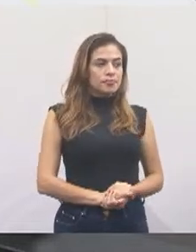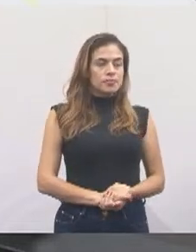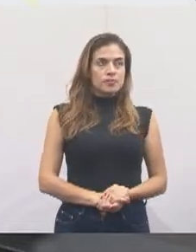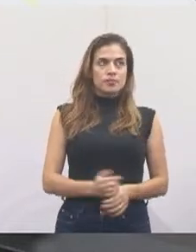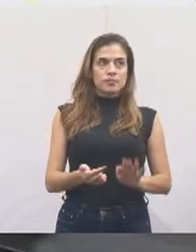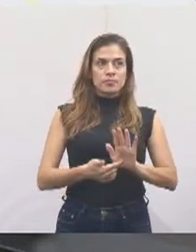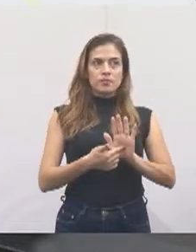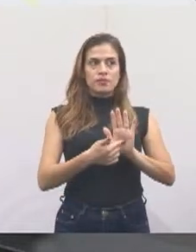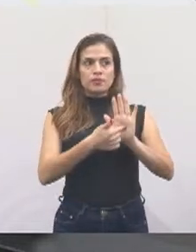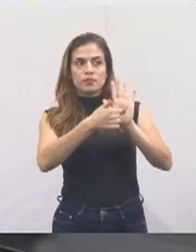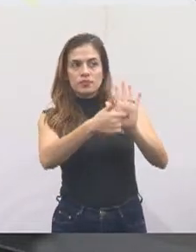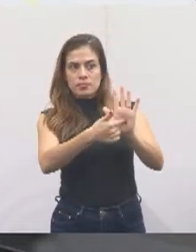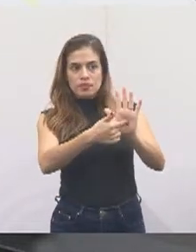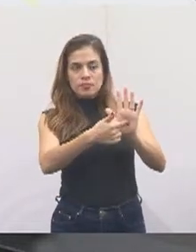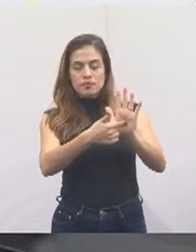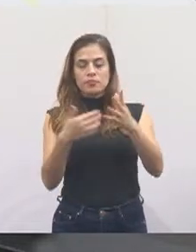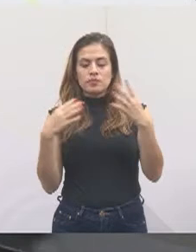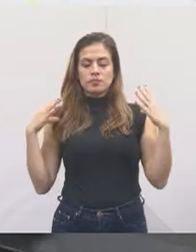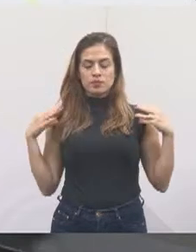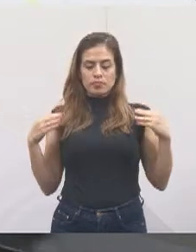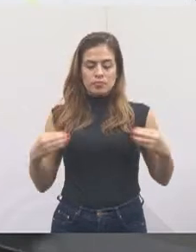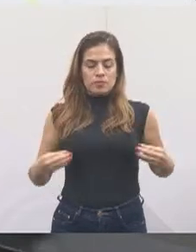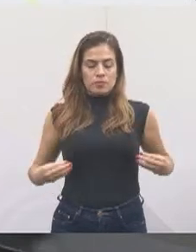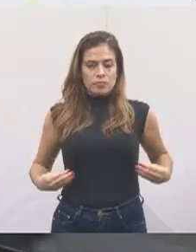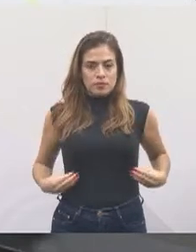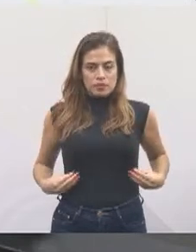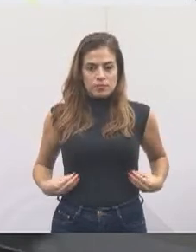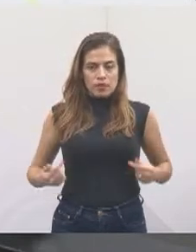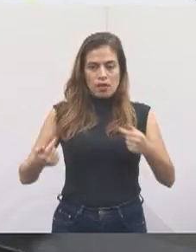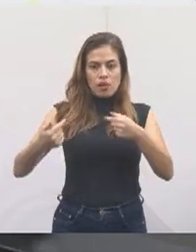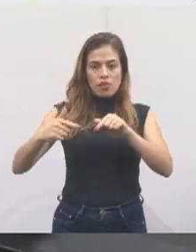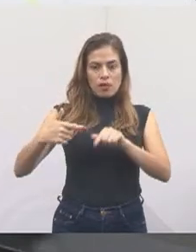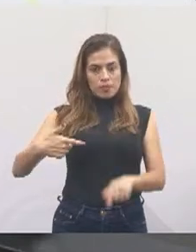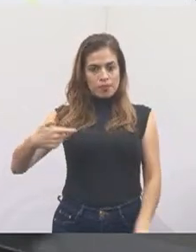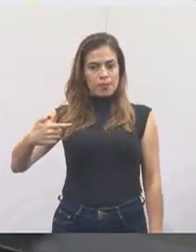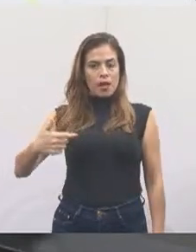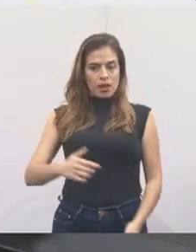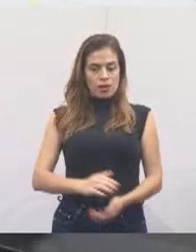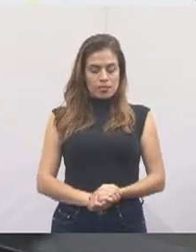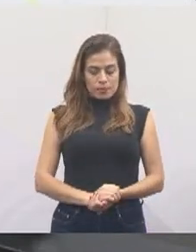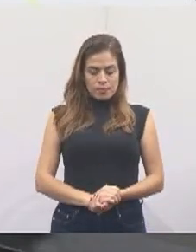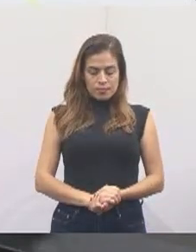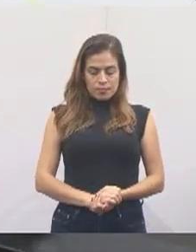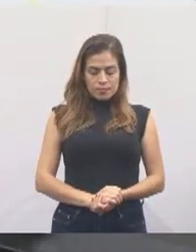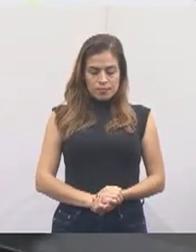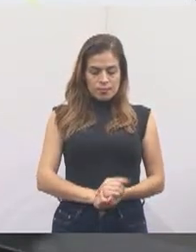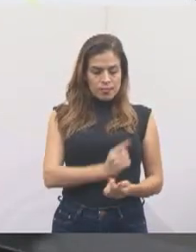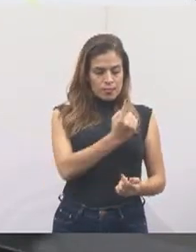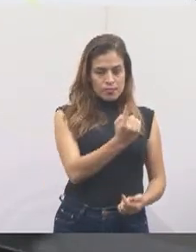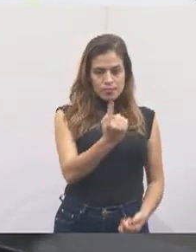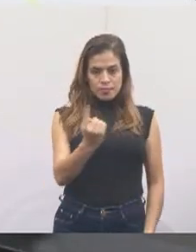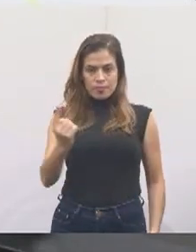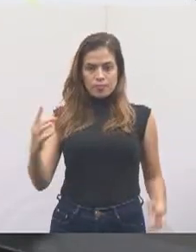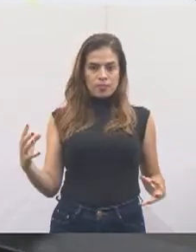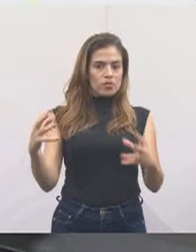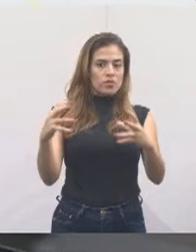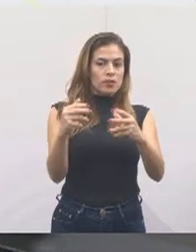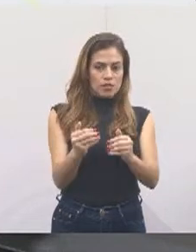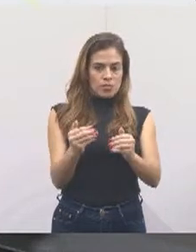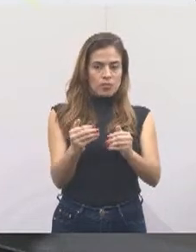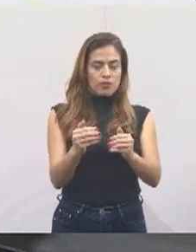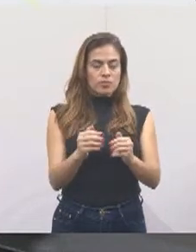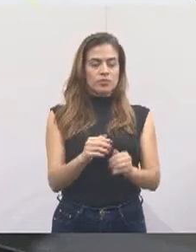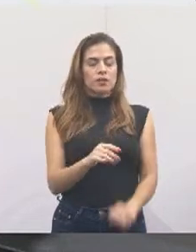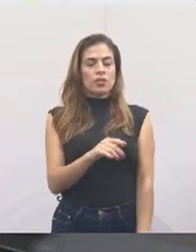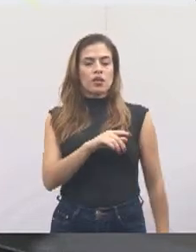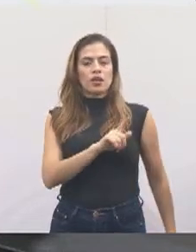destaque a aquisição de coletes balísticas individuais para todos os integrantes da guarda civil e